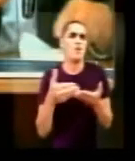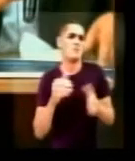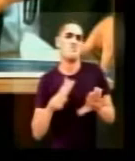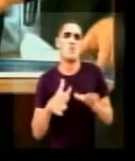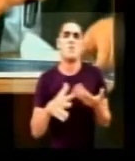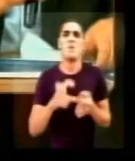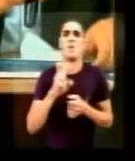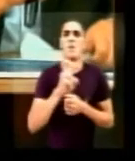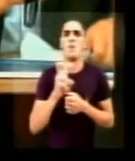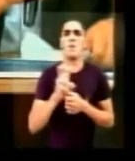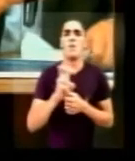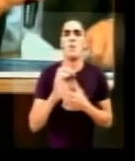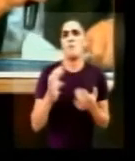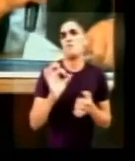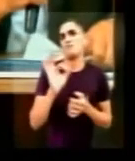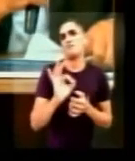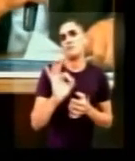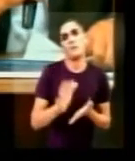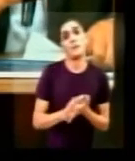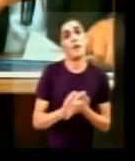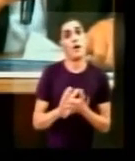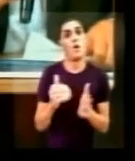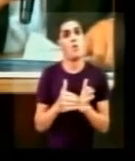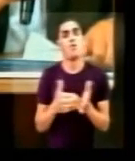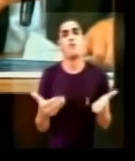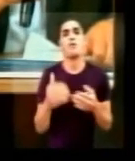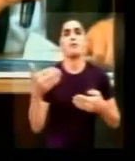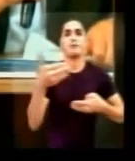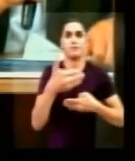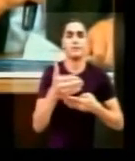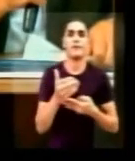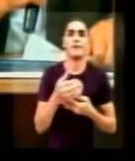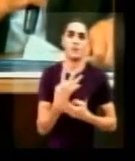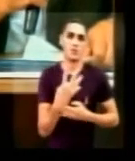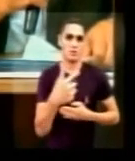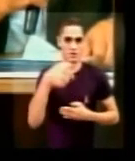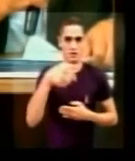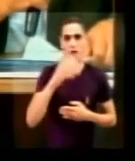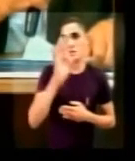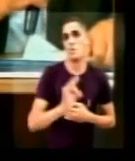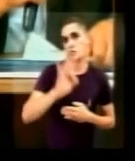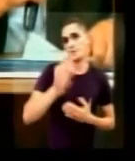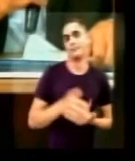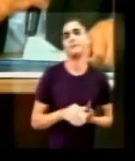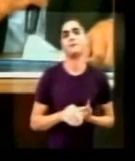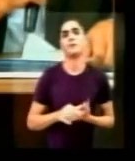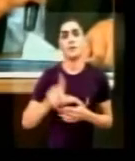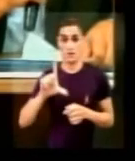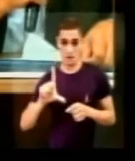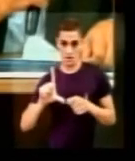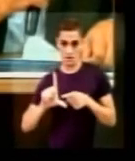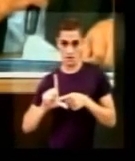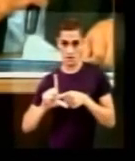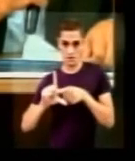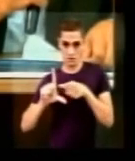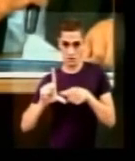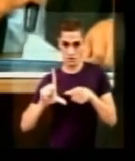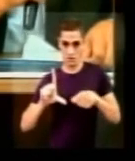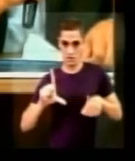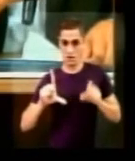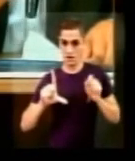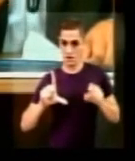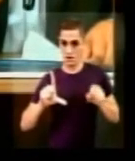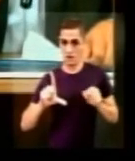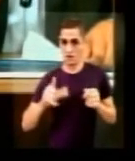e nesse último, que não está completo ainda, 47%. Os casos leves, ao